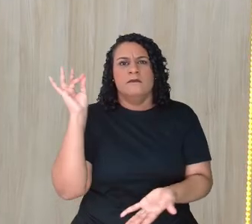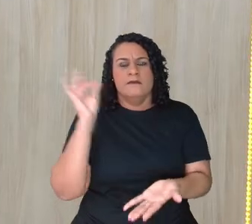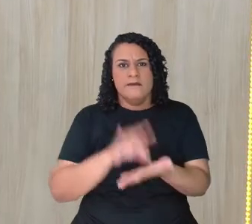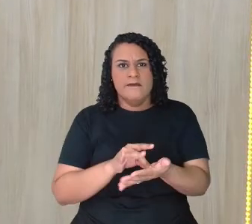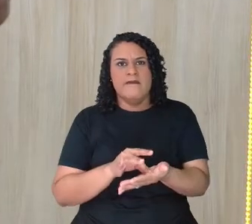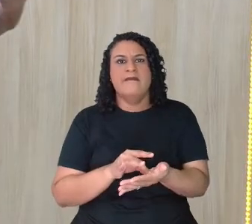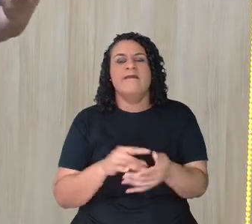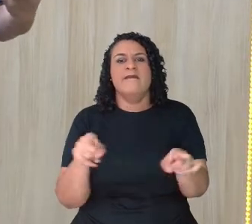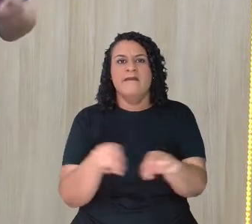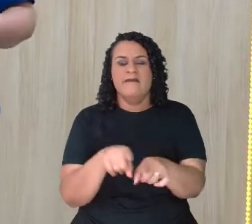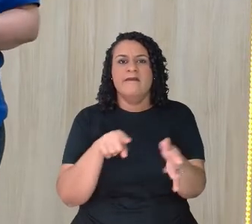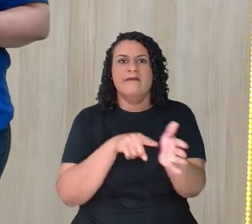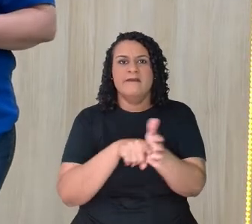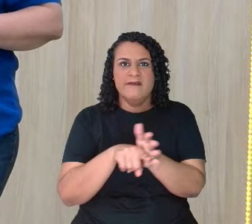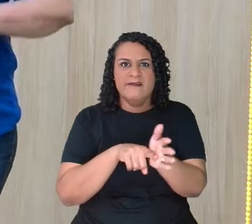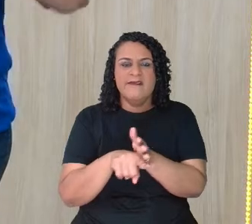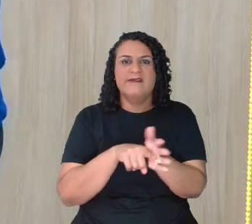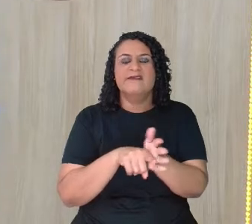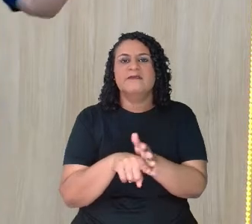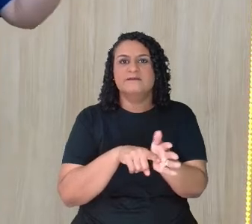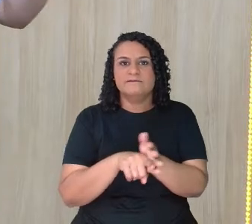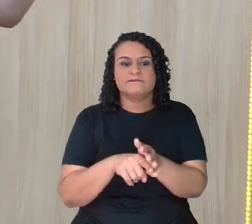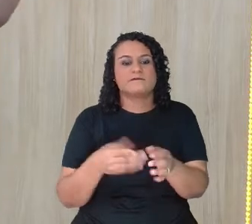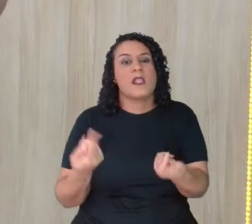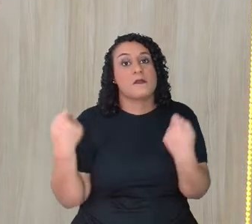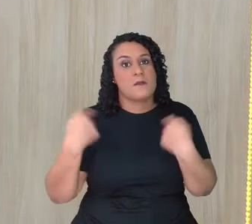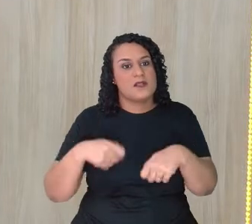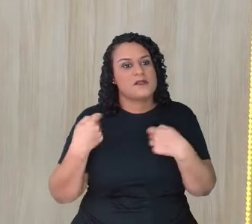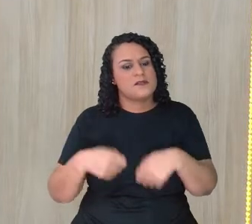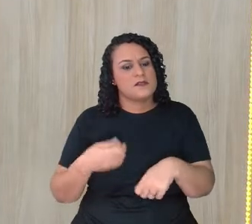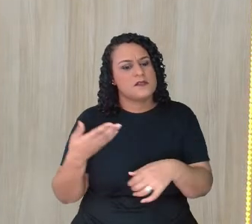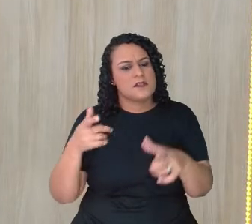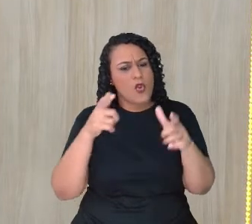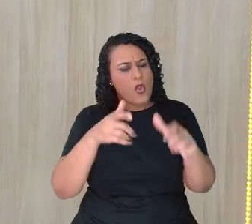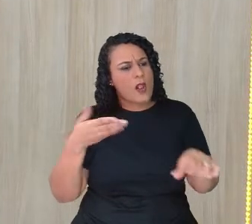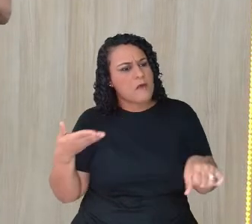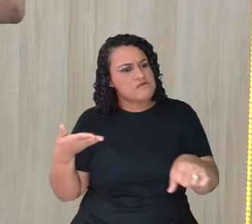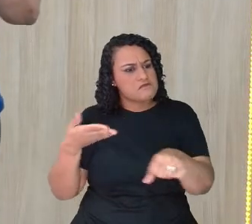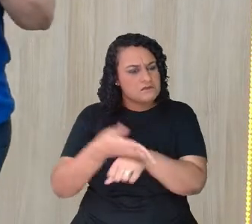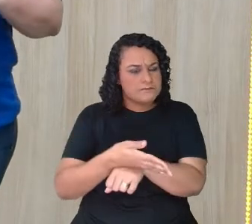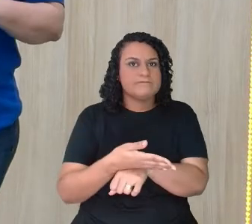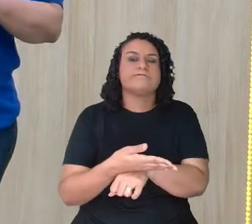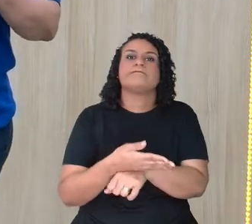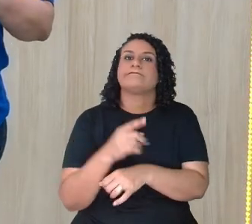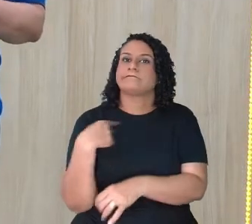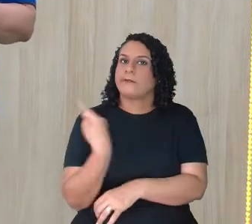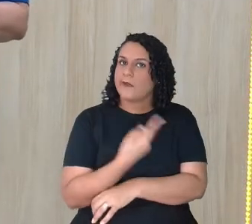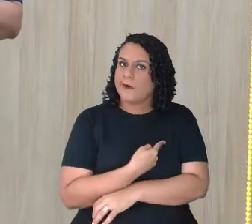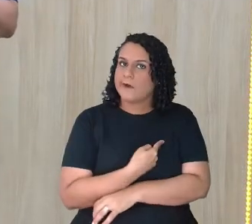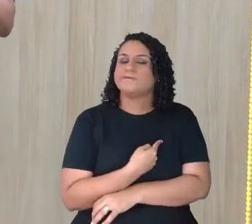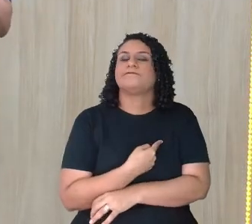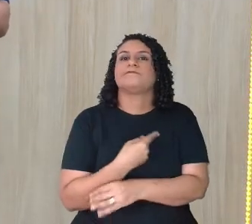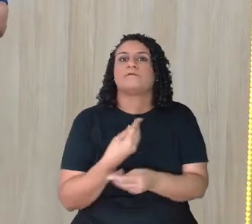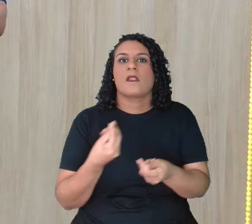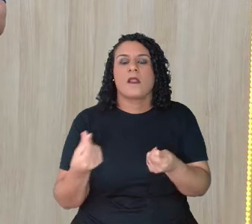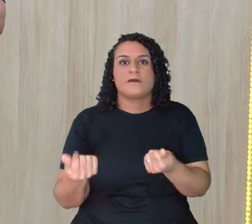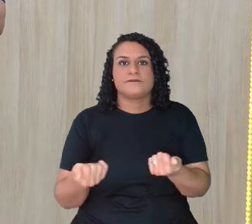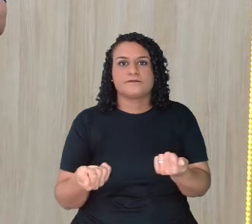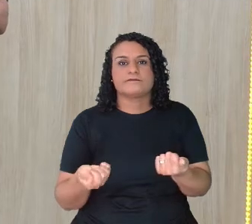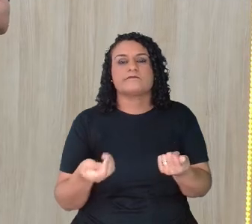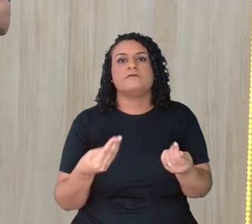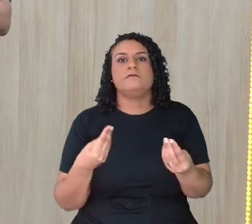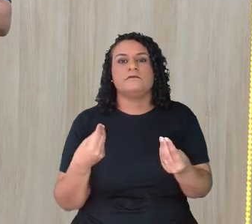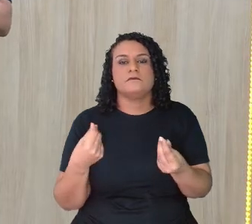para fazer uma pesquisa de campo, a gente precisa ir até o local, não é? Então, nós que estamos